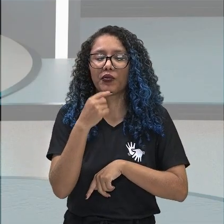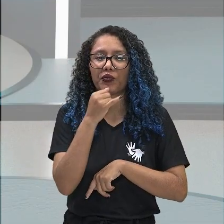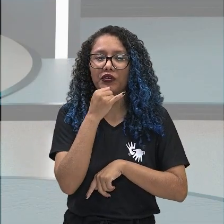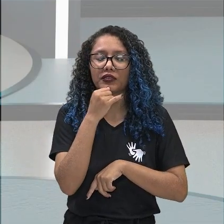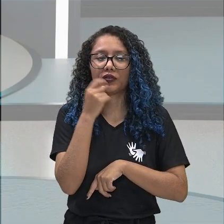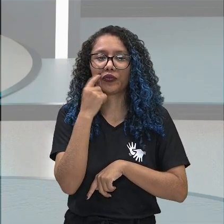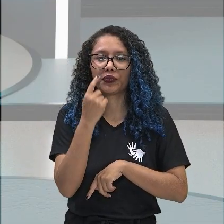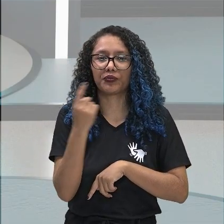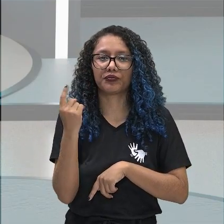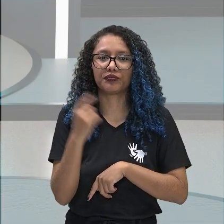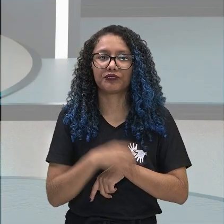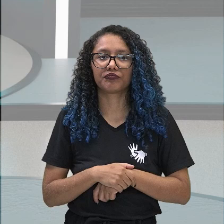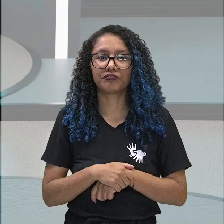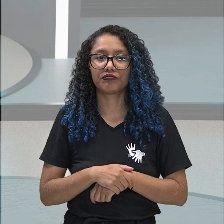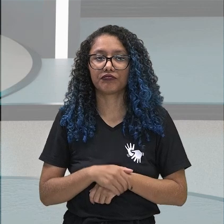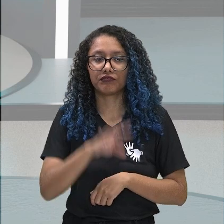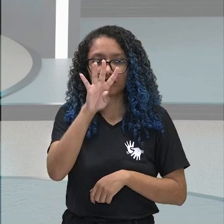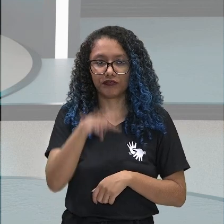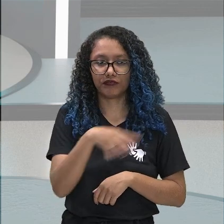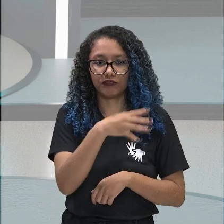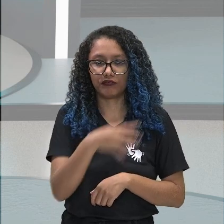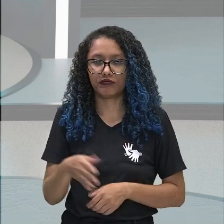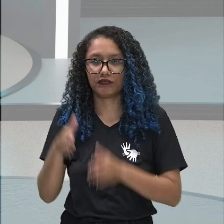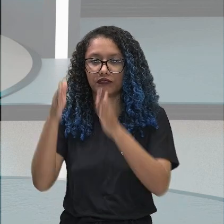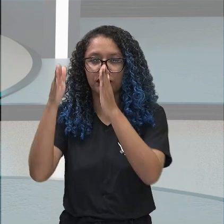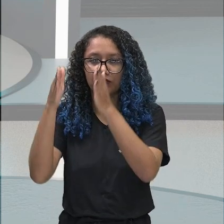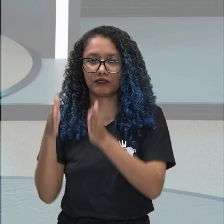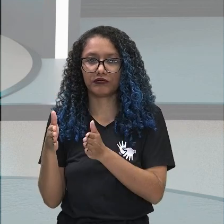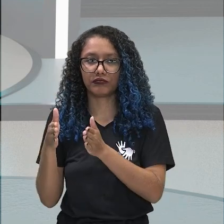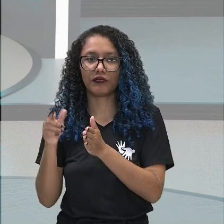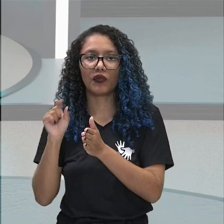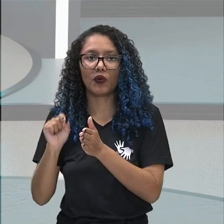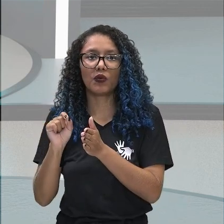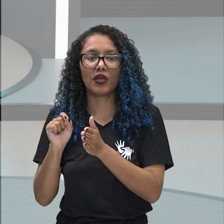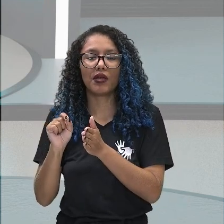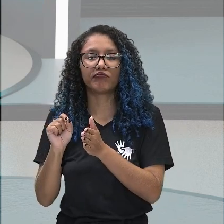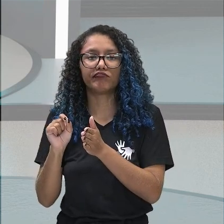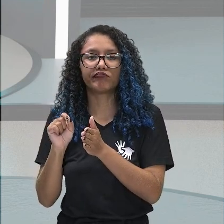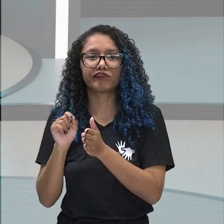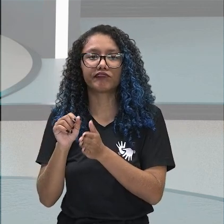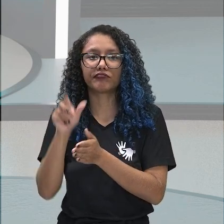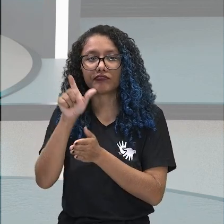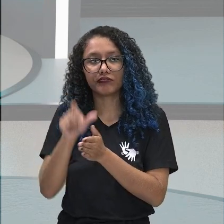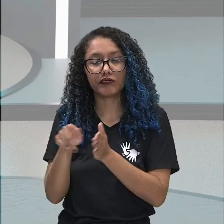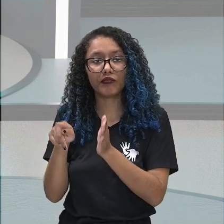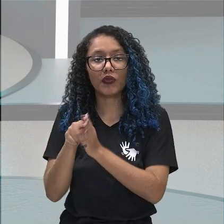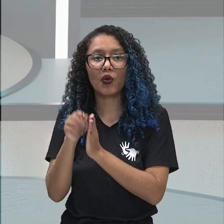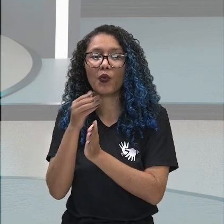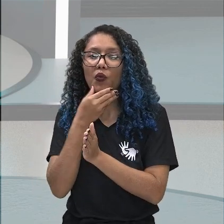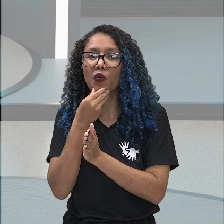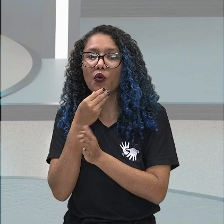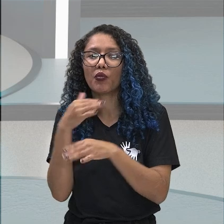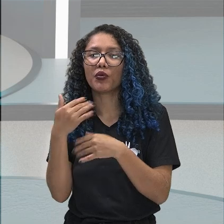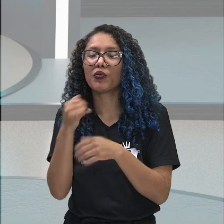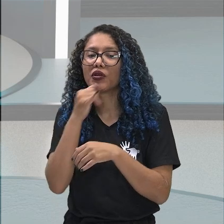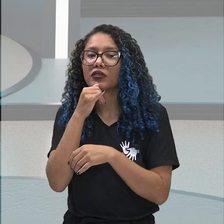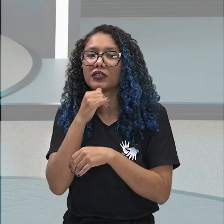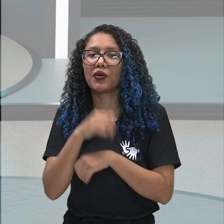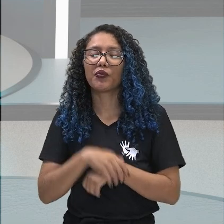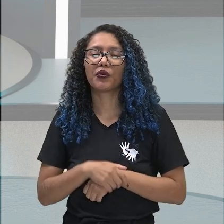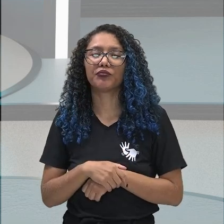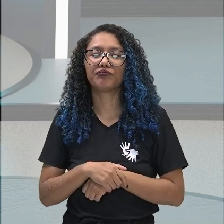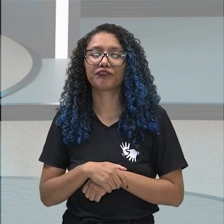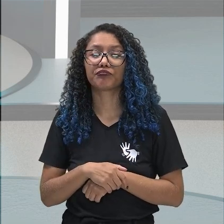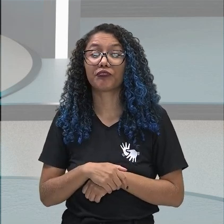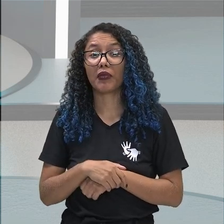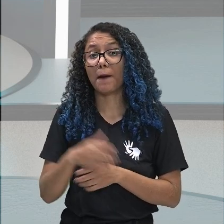na primeira coluna, nós temos personas de gênero masculino. Por exemplo, el hombre. Então,